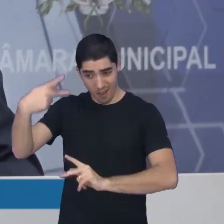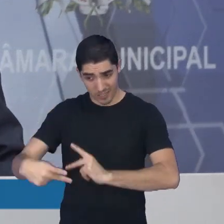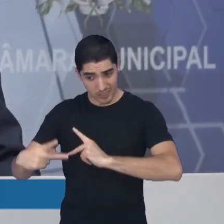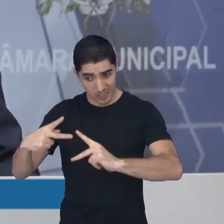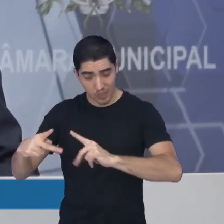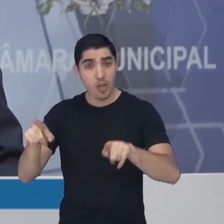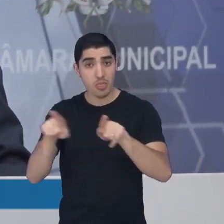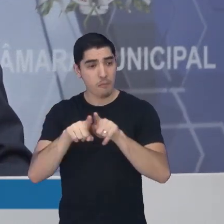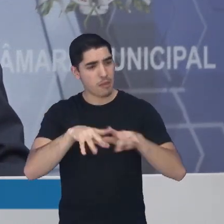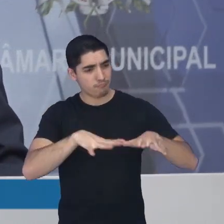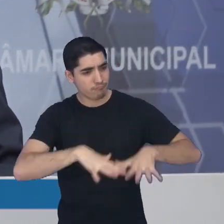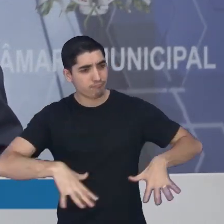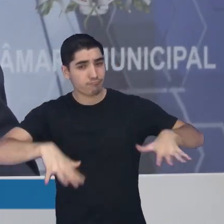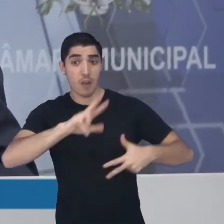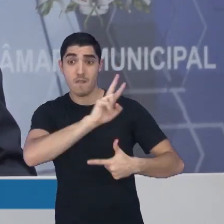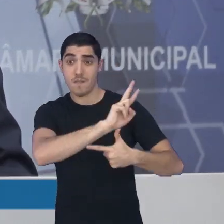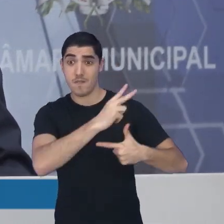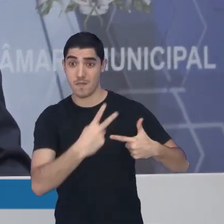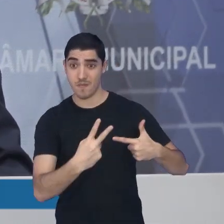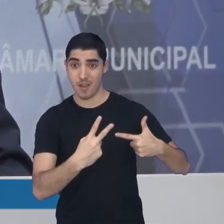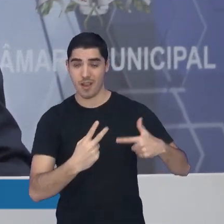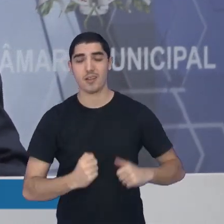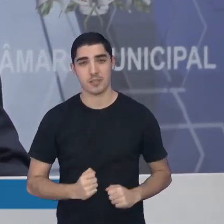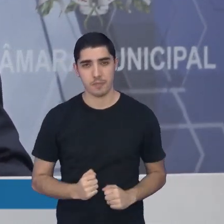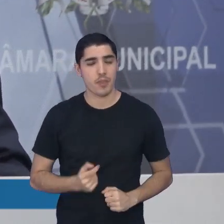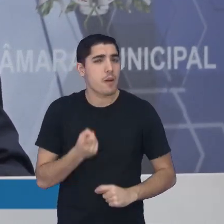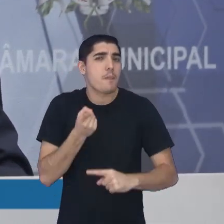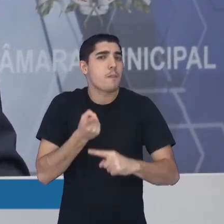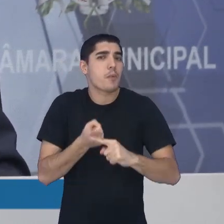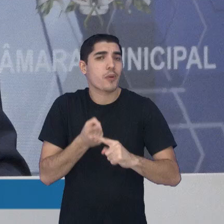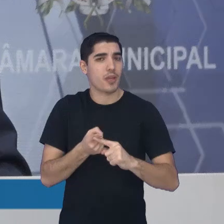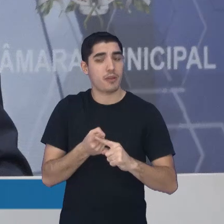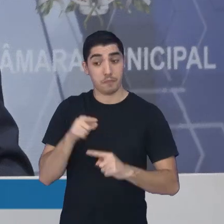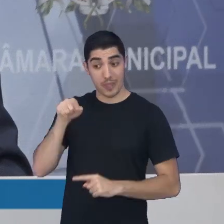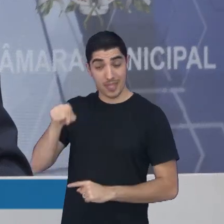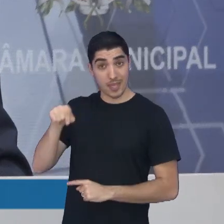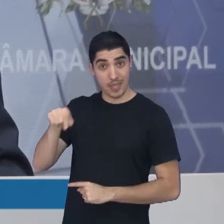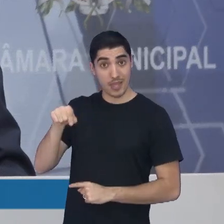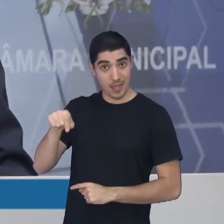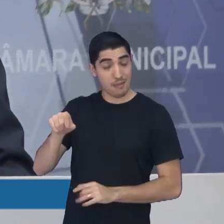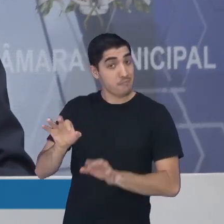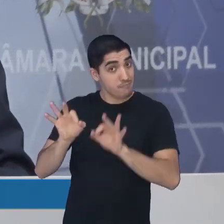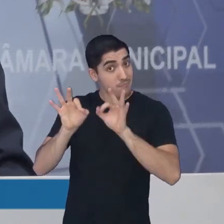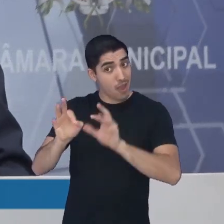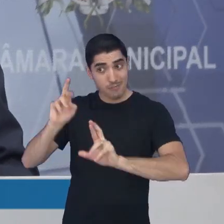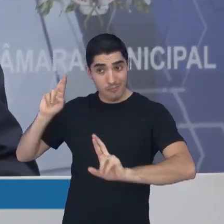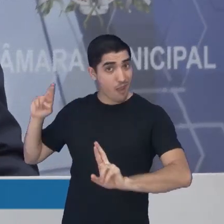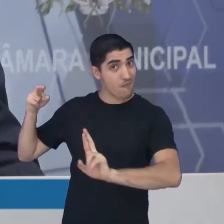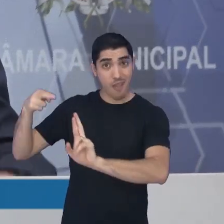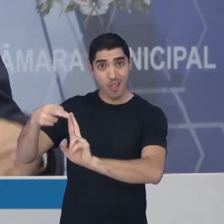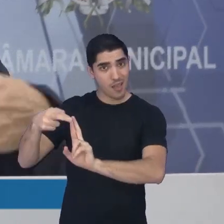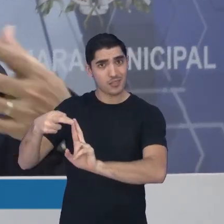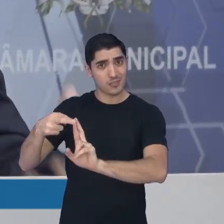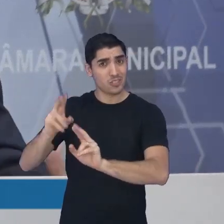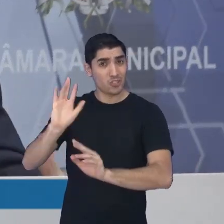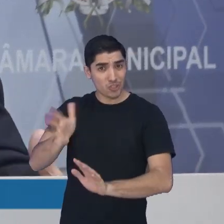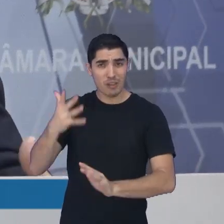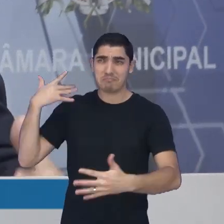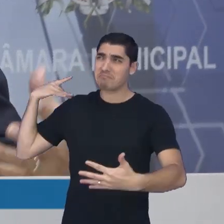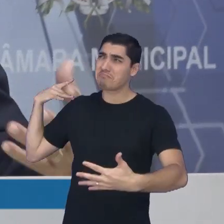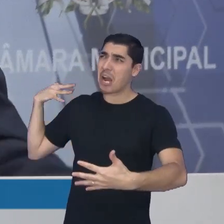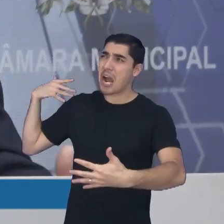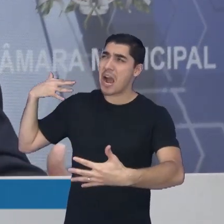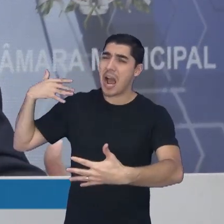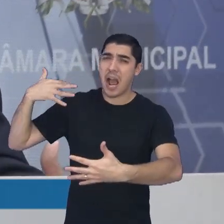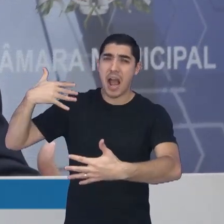Paraíba, porque é uma referência histórica. Ela nasceu para